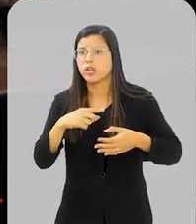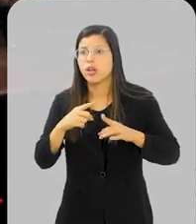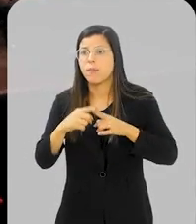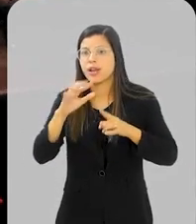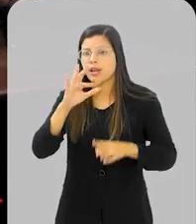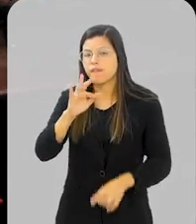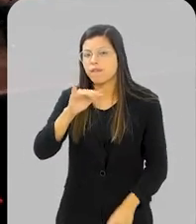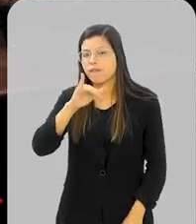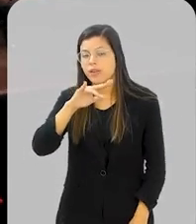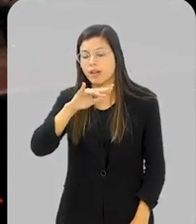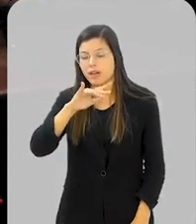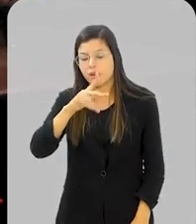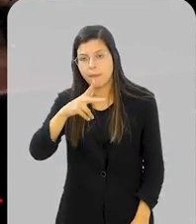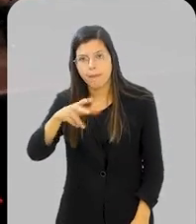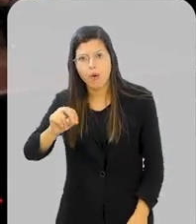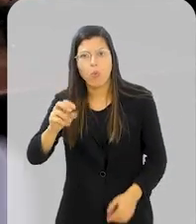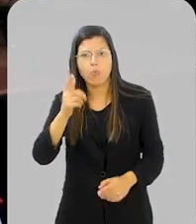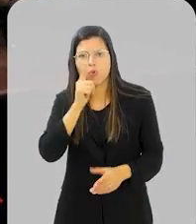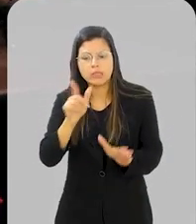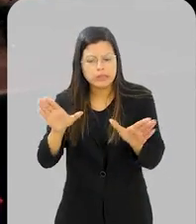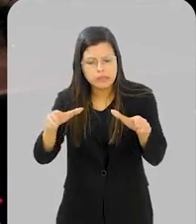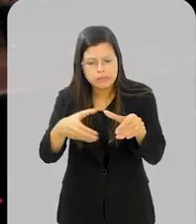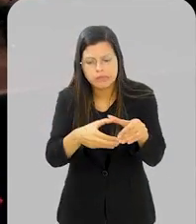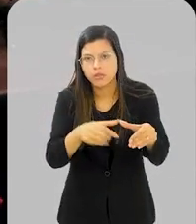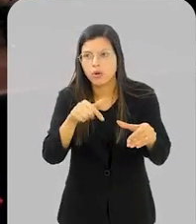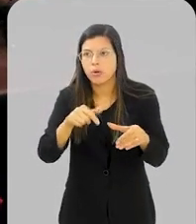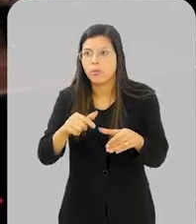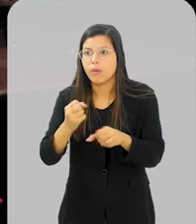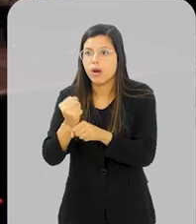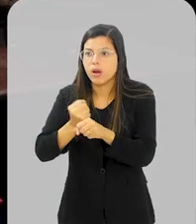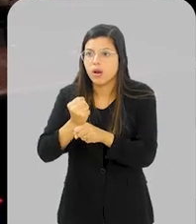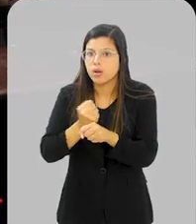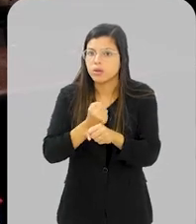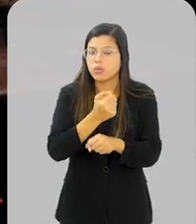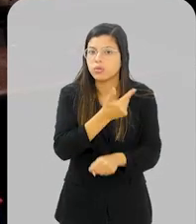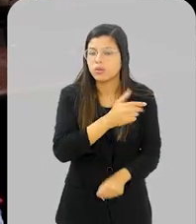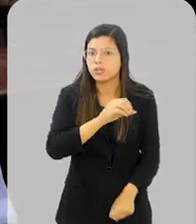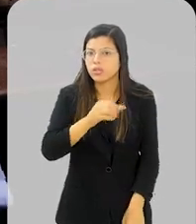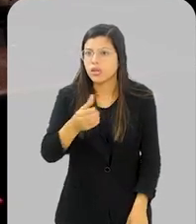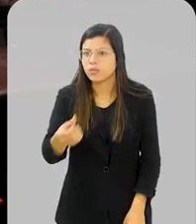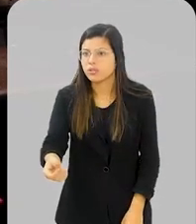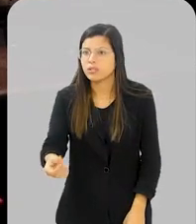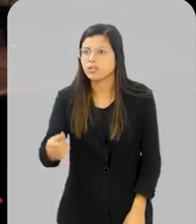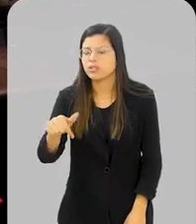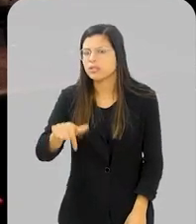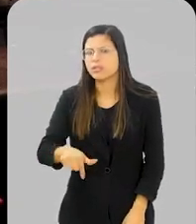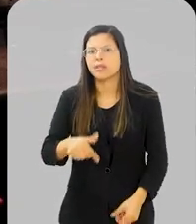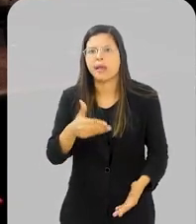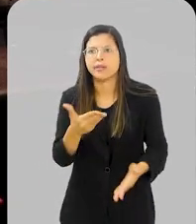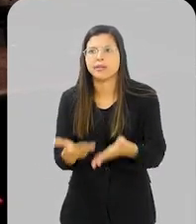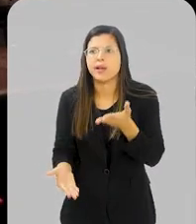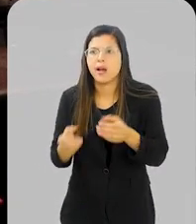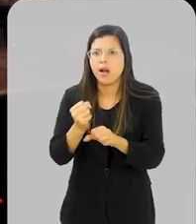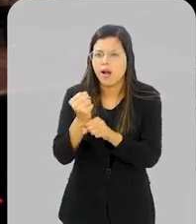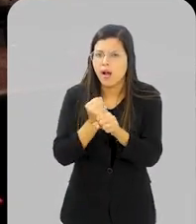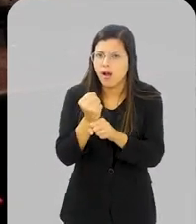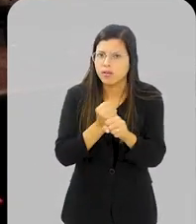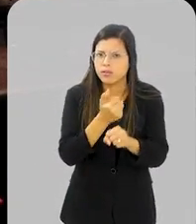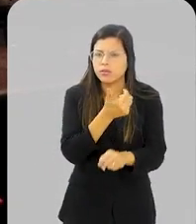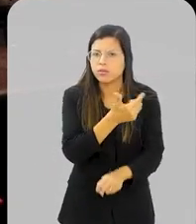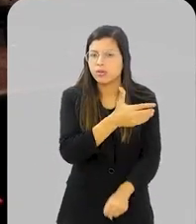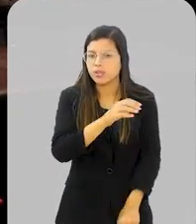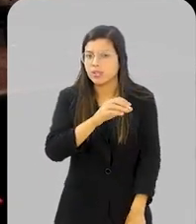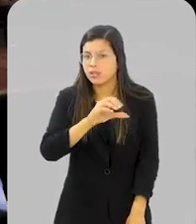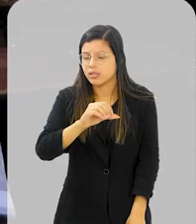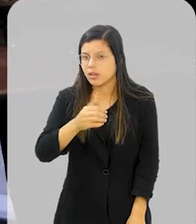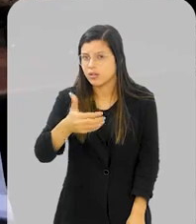conseguiu aglutinar o grupo. 2006 já foi aquela lástima na Alemanha. Aí tivemos 2010, nossa mãe do céu, na África